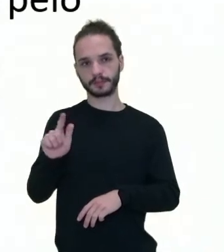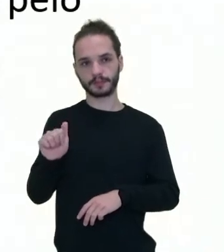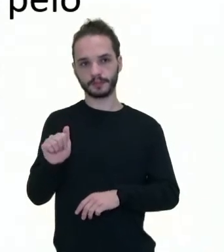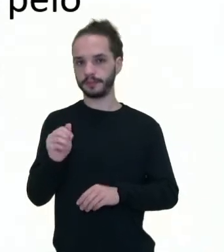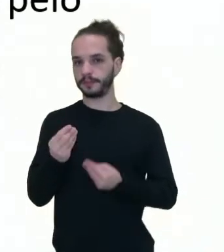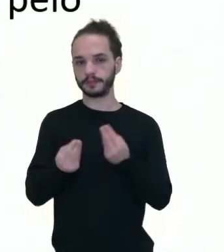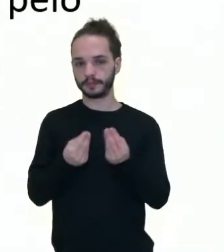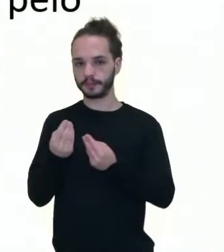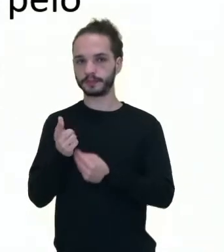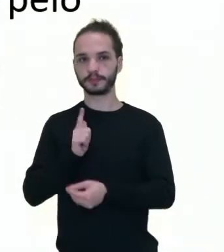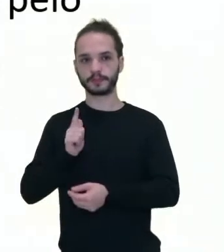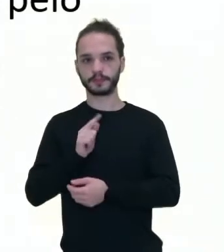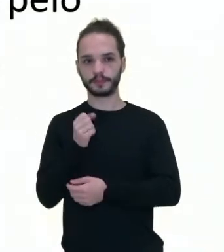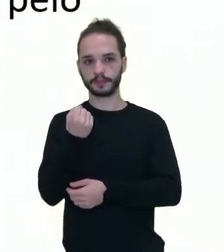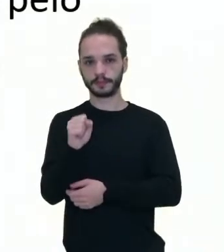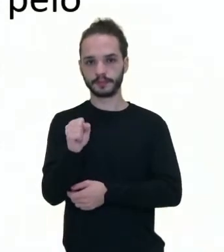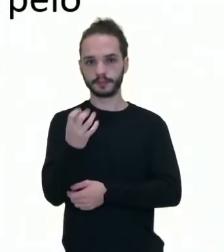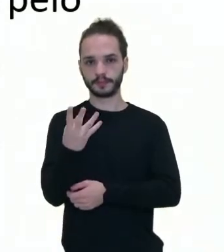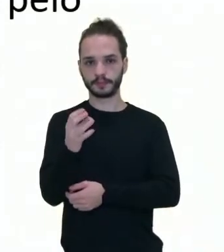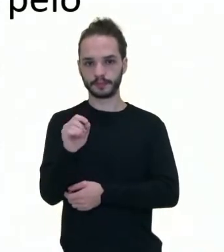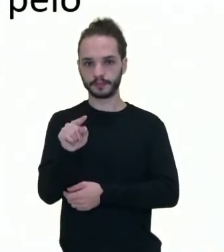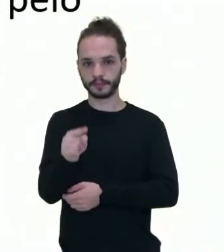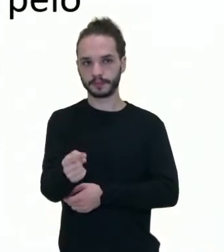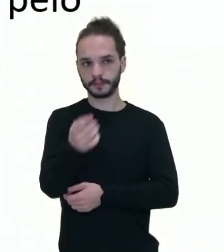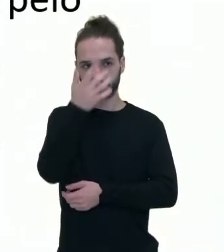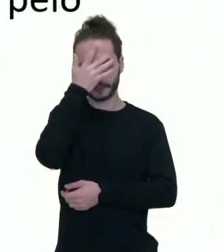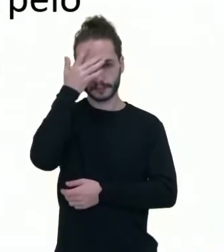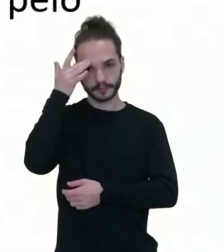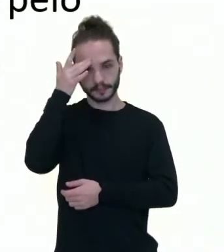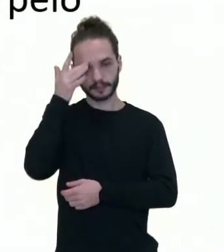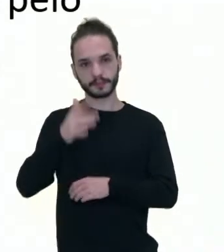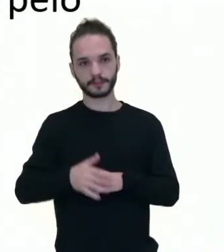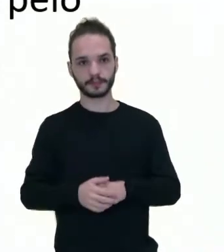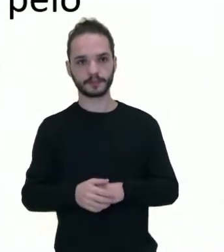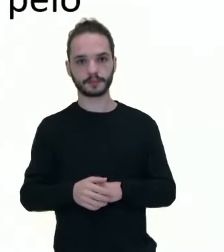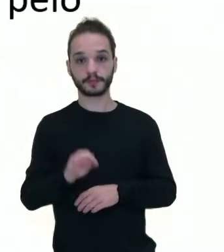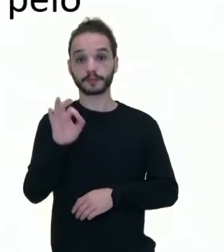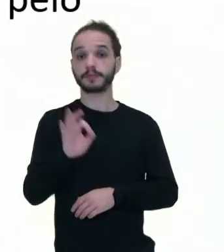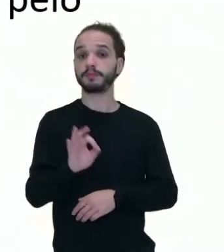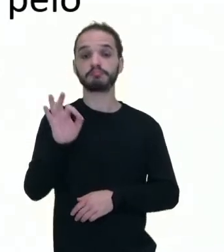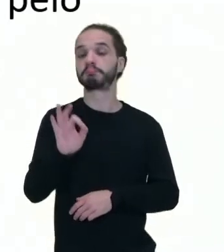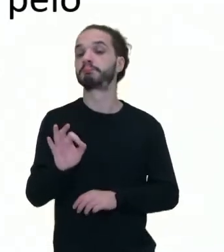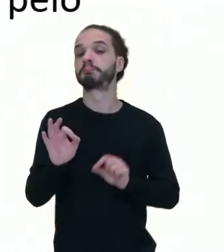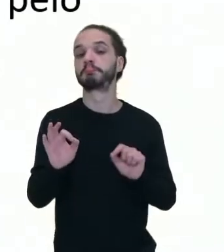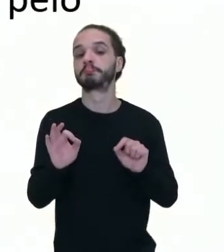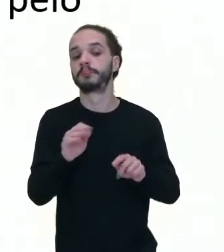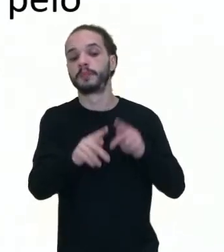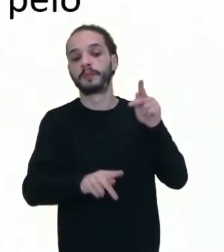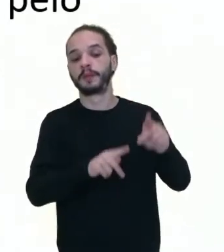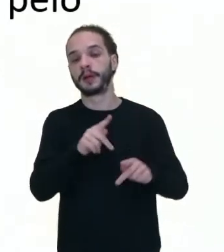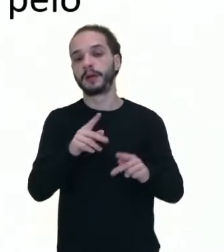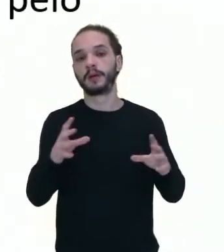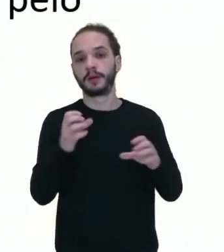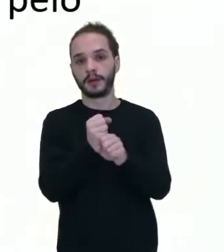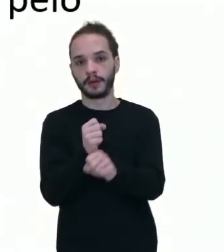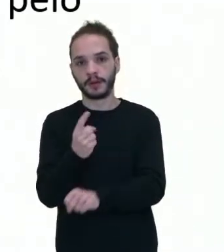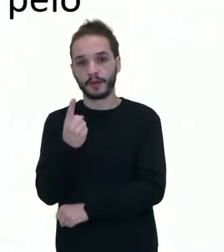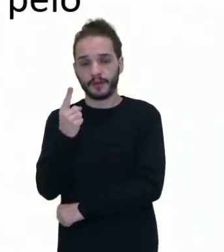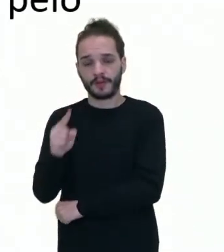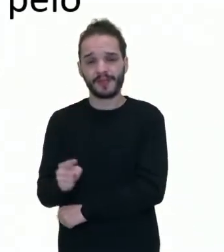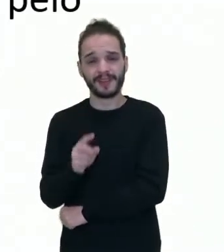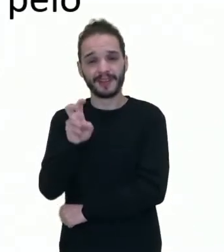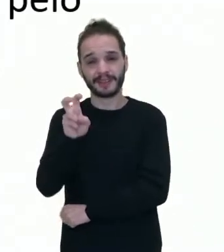composta por cerca de 840 mil pessoas. Em porcentagem, isso vai dar 1,5%